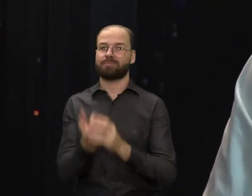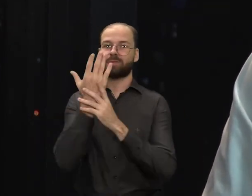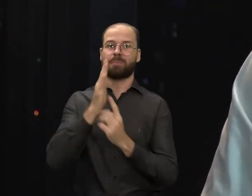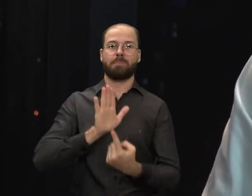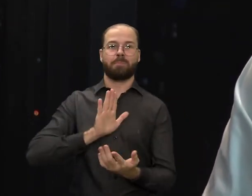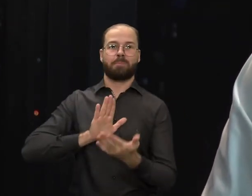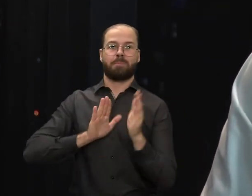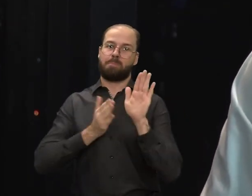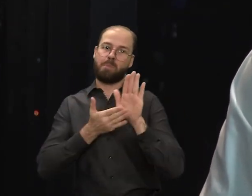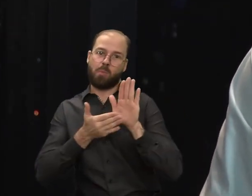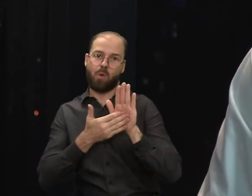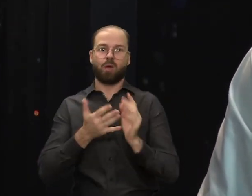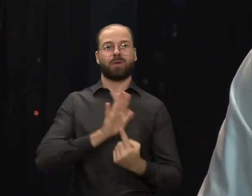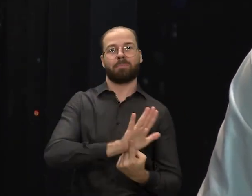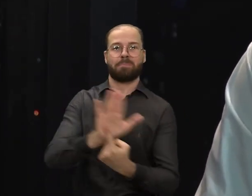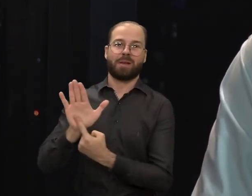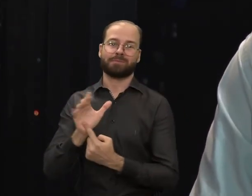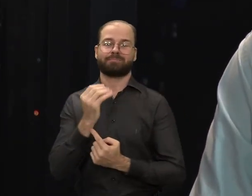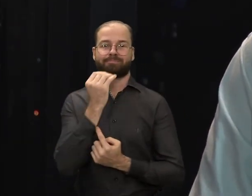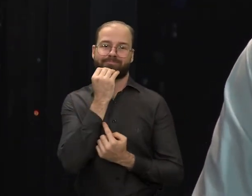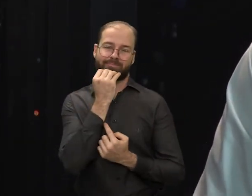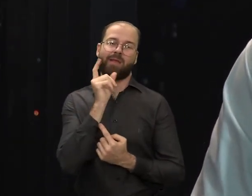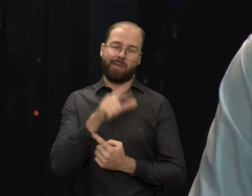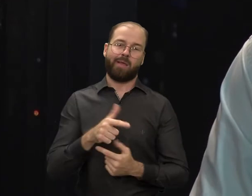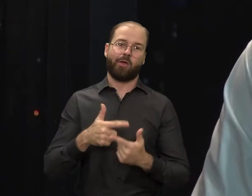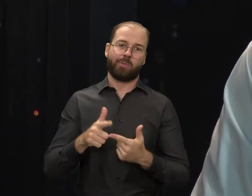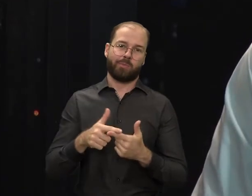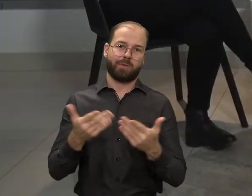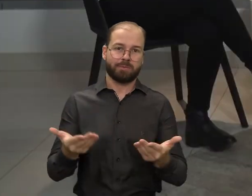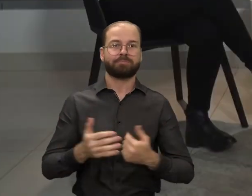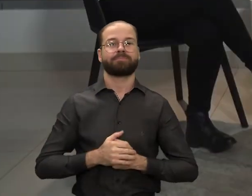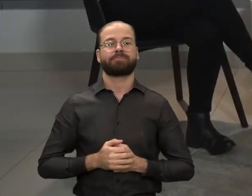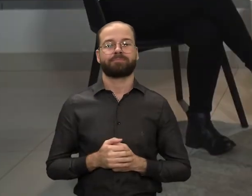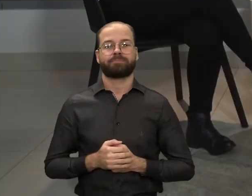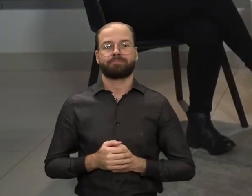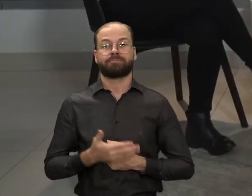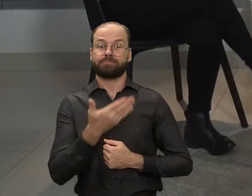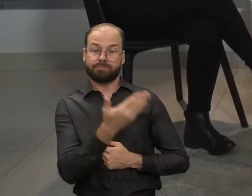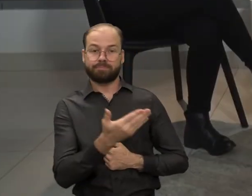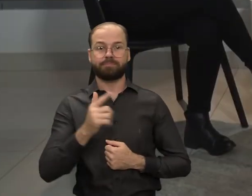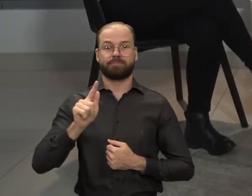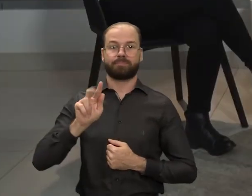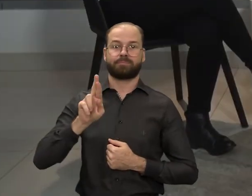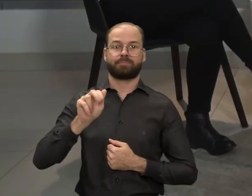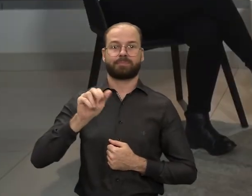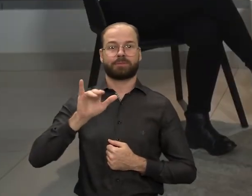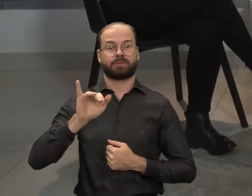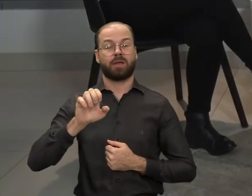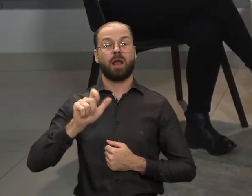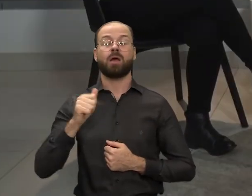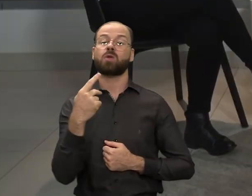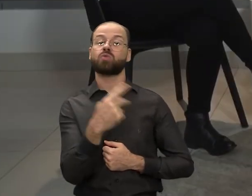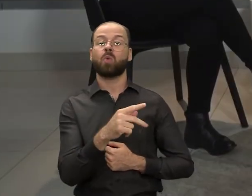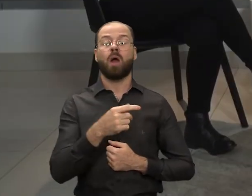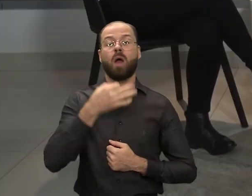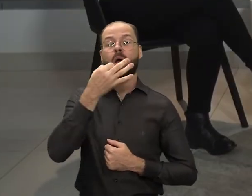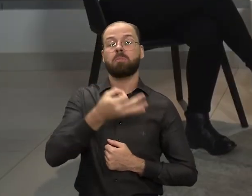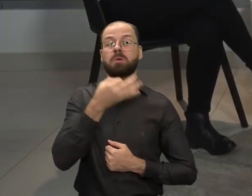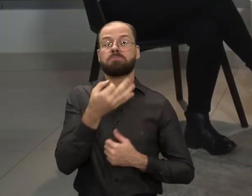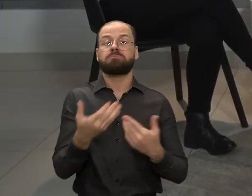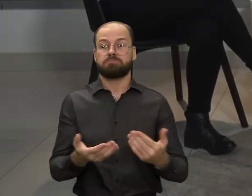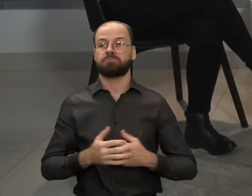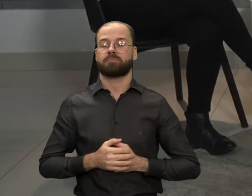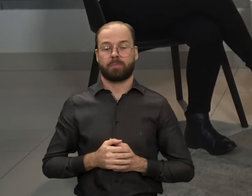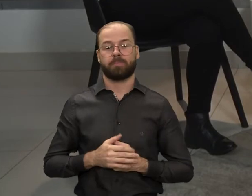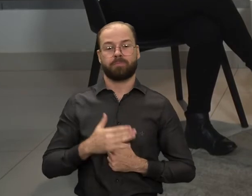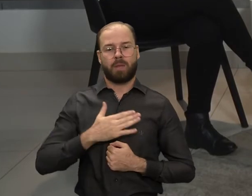esse é um dos problemas aí que nós temos. Professora Graciela, queria sua opinião também a respeito disso. Sim, eu acho que dar